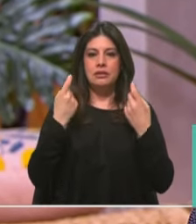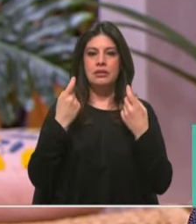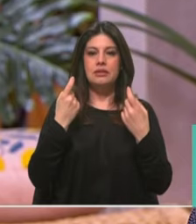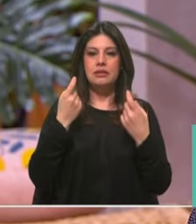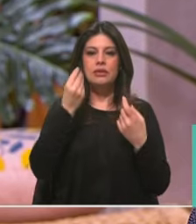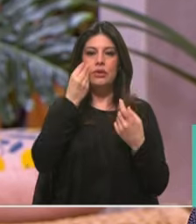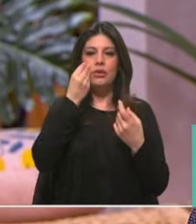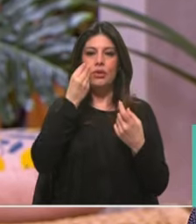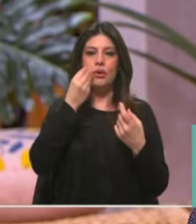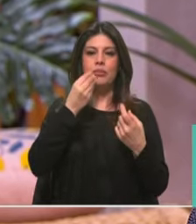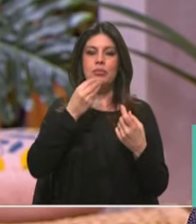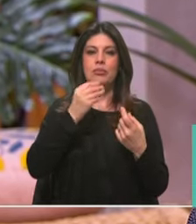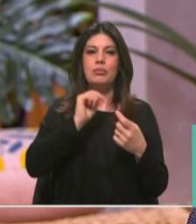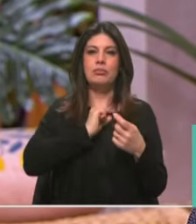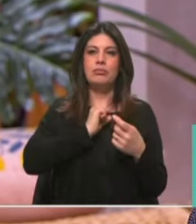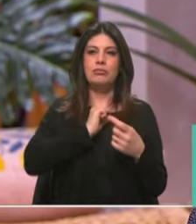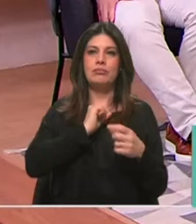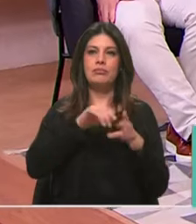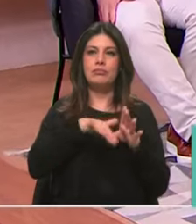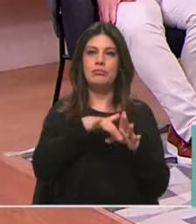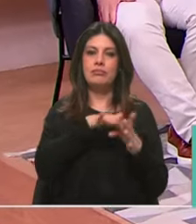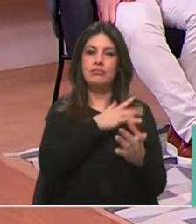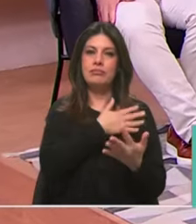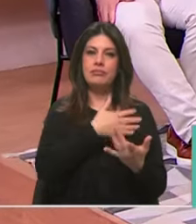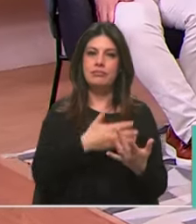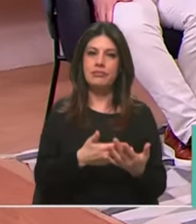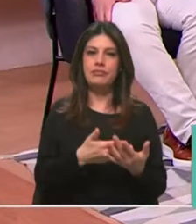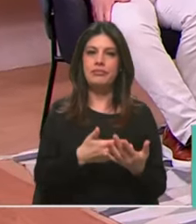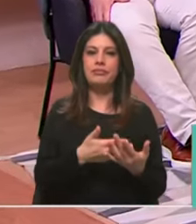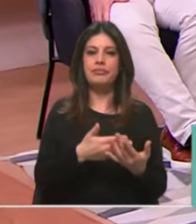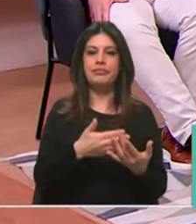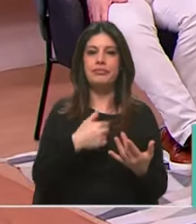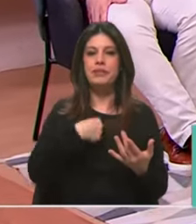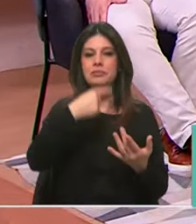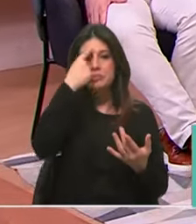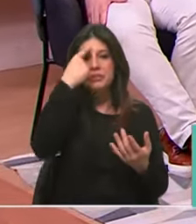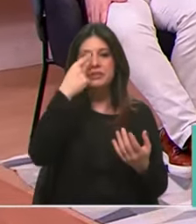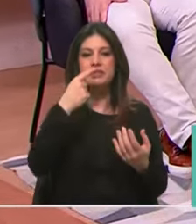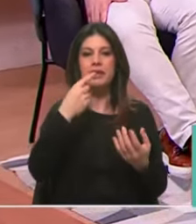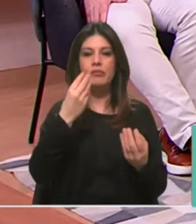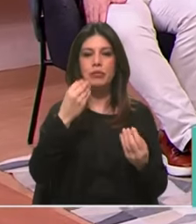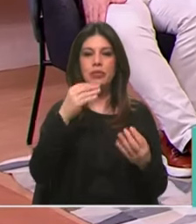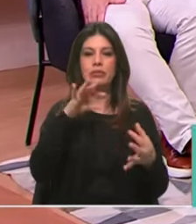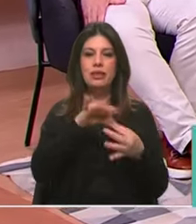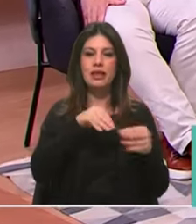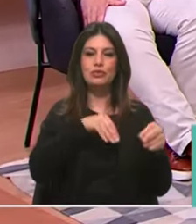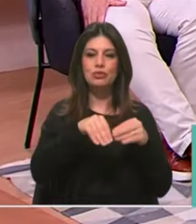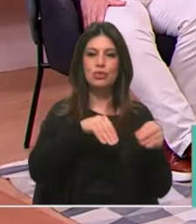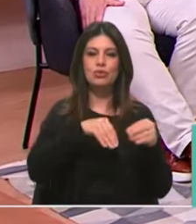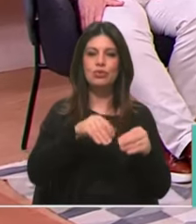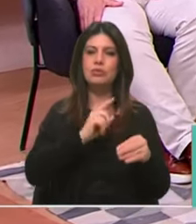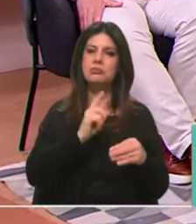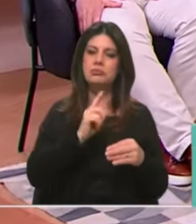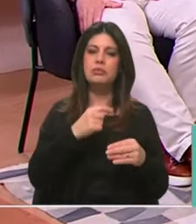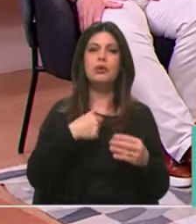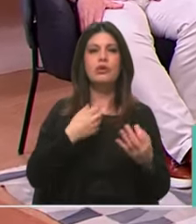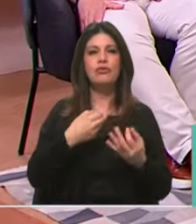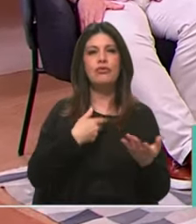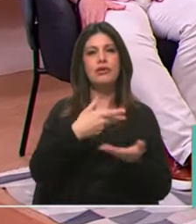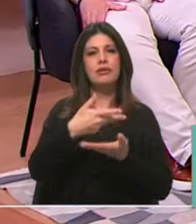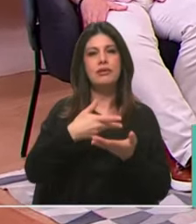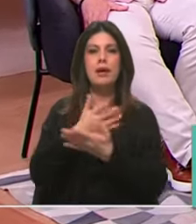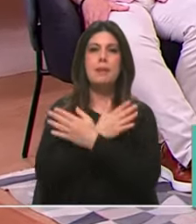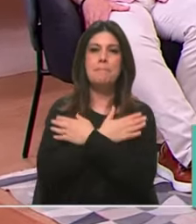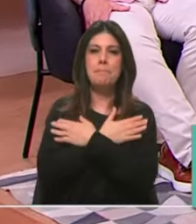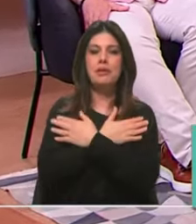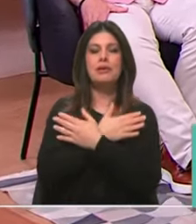tinha estado lá dentro. A verdade é que eu nunca pensei muito em jogo, consegui ali ter umas amizades, a gente foi-se juntando